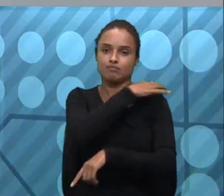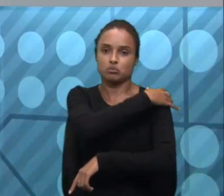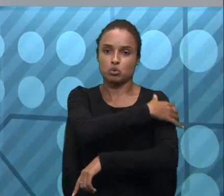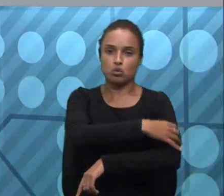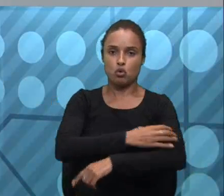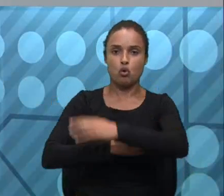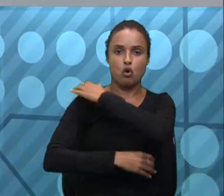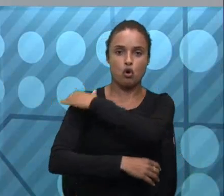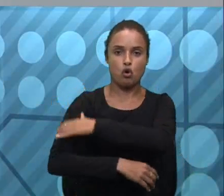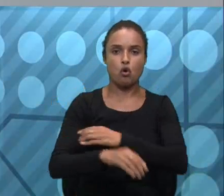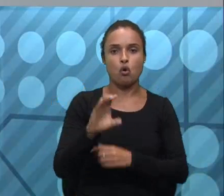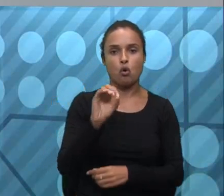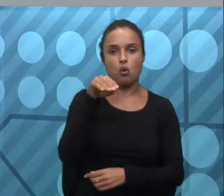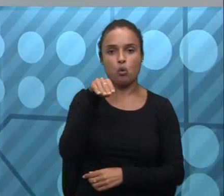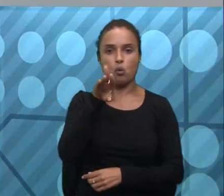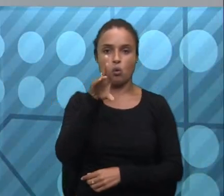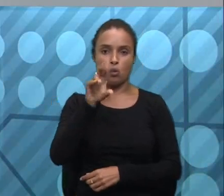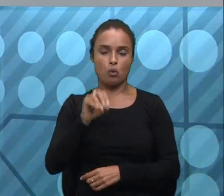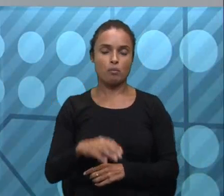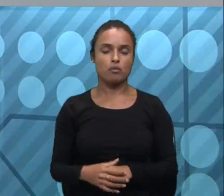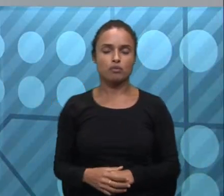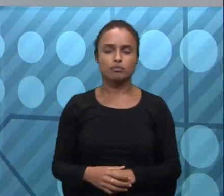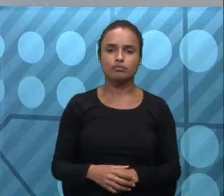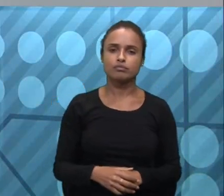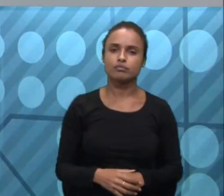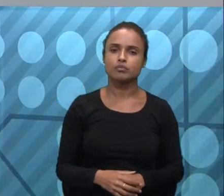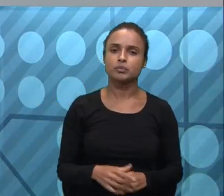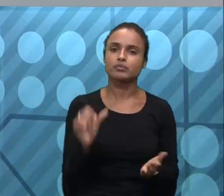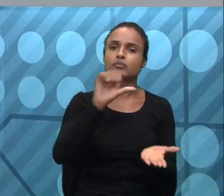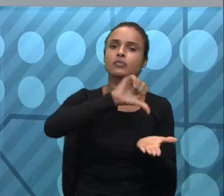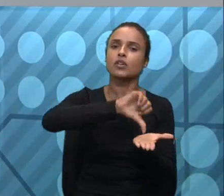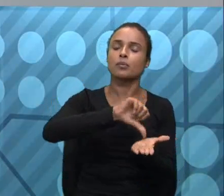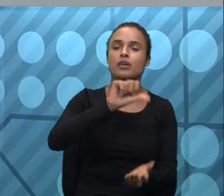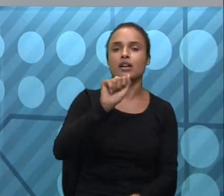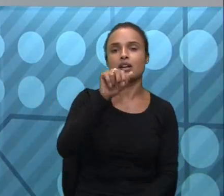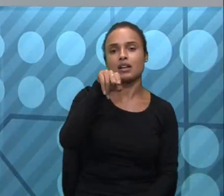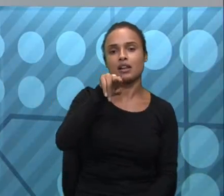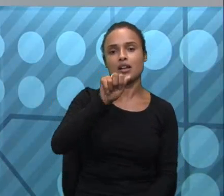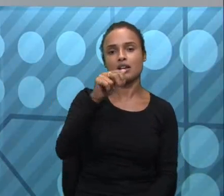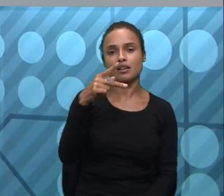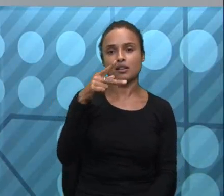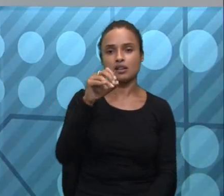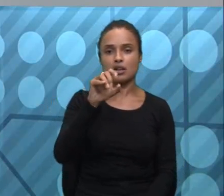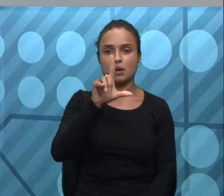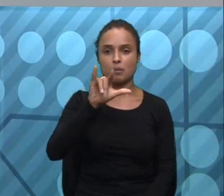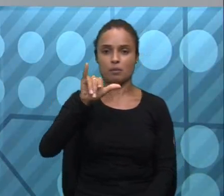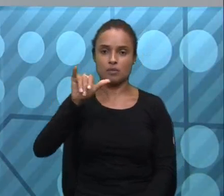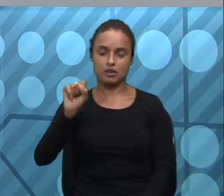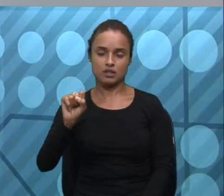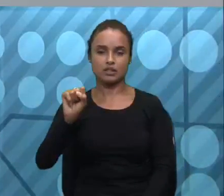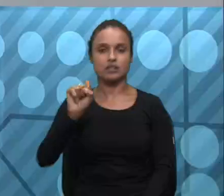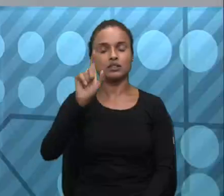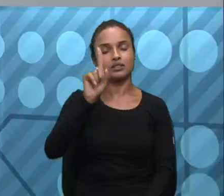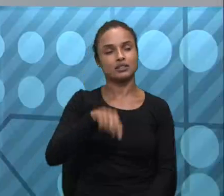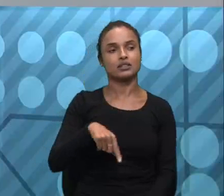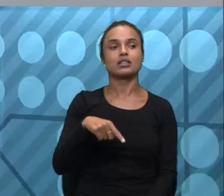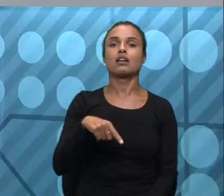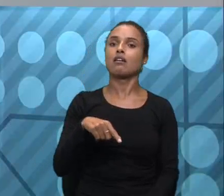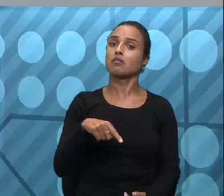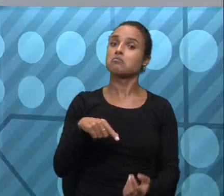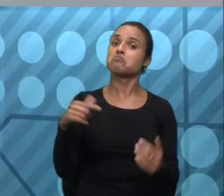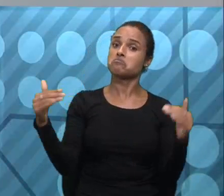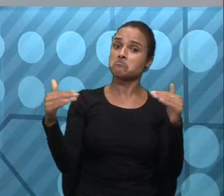que mais? Polo de Anápolis, em Goiás, um abraço aí. Atividade de arco, olha,